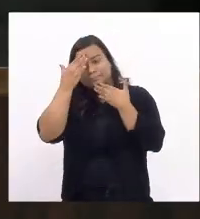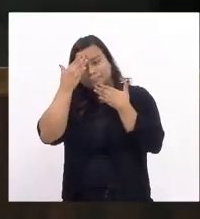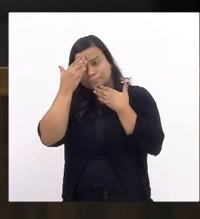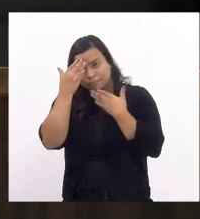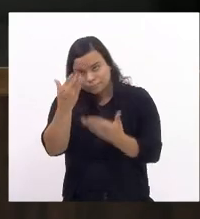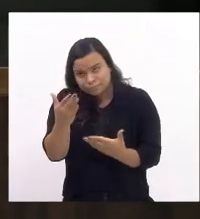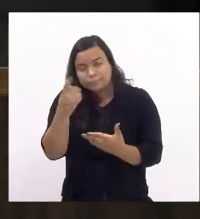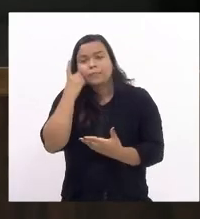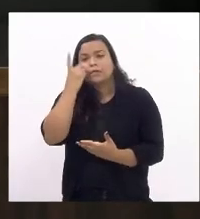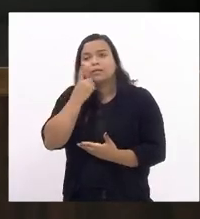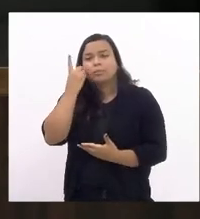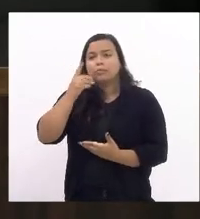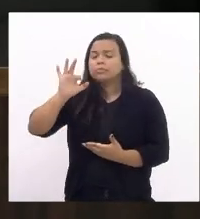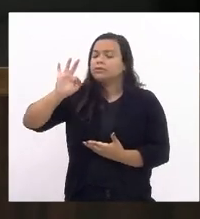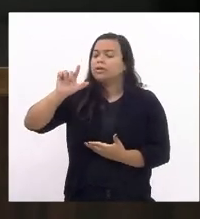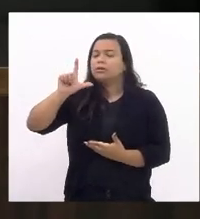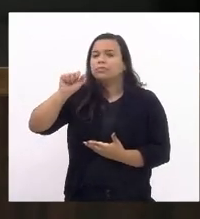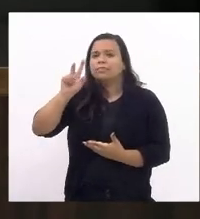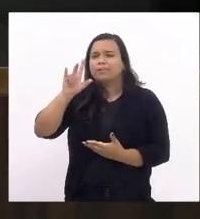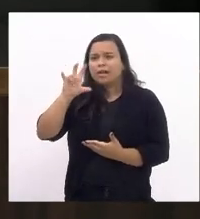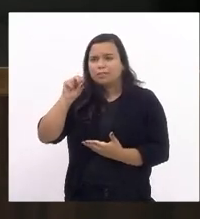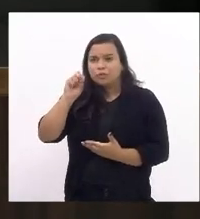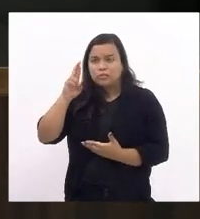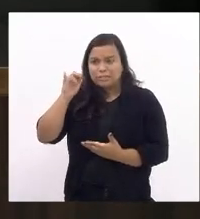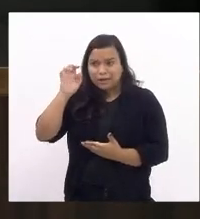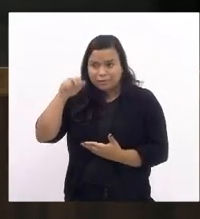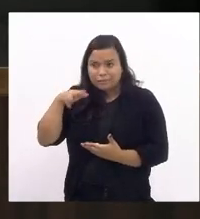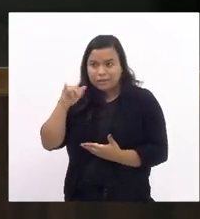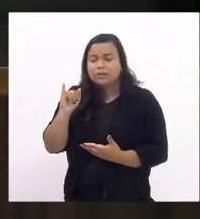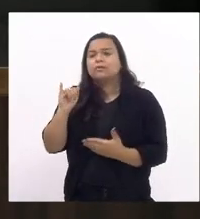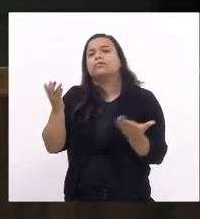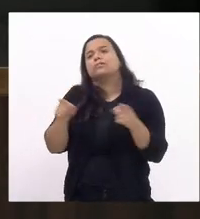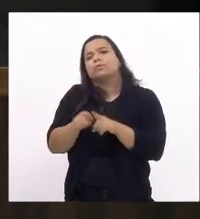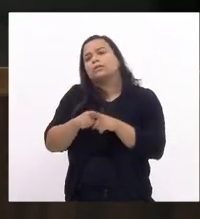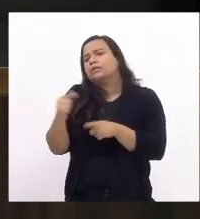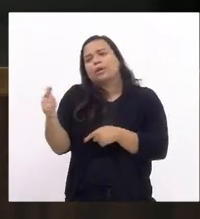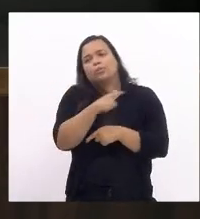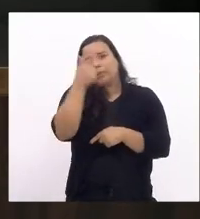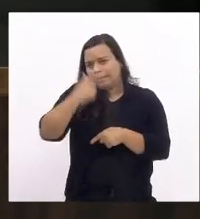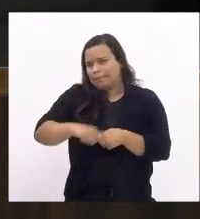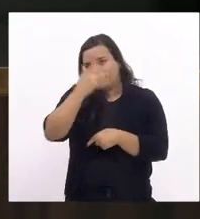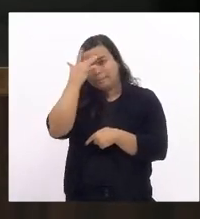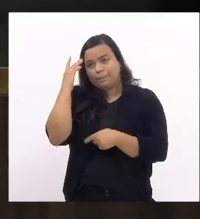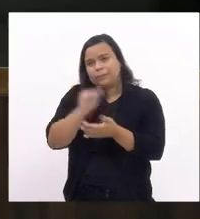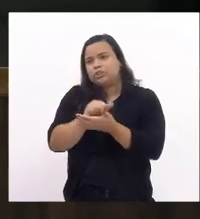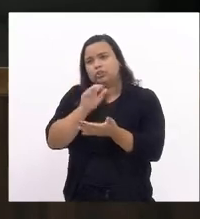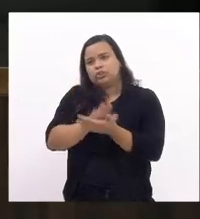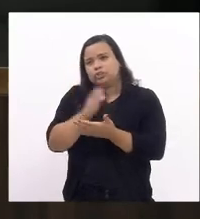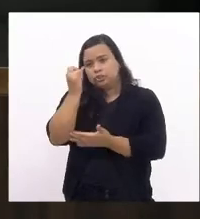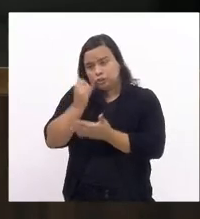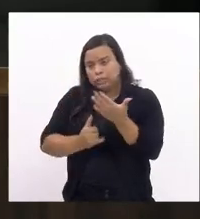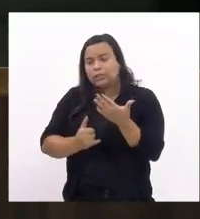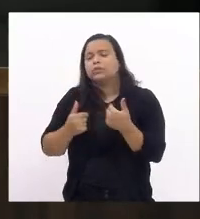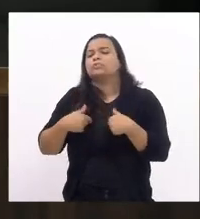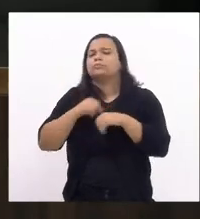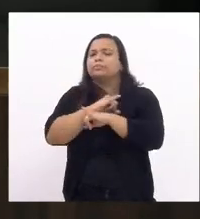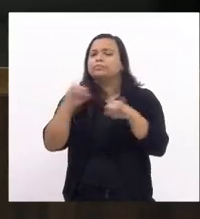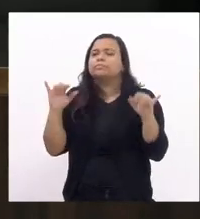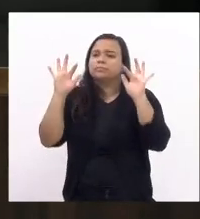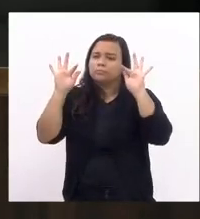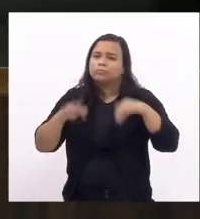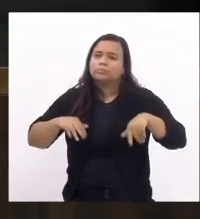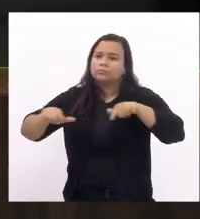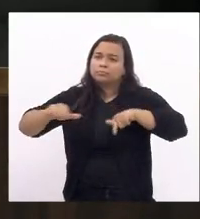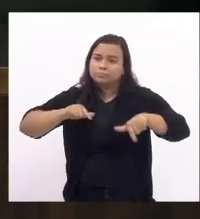Agradecendo ao deputado Flávio Serafini, não havendo mais oradores inscritos, declaro encerrado o expediente